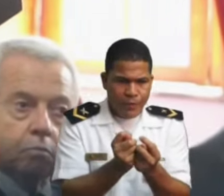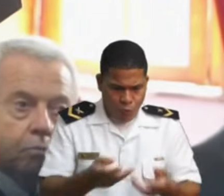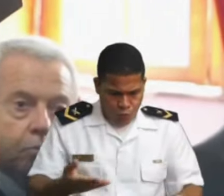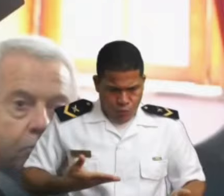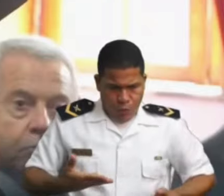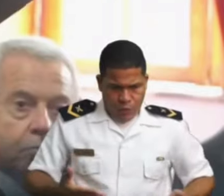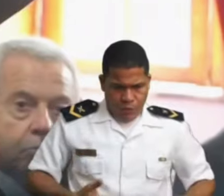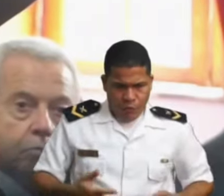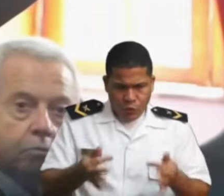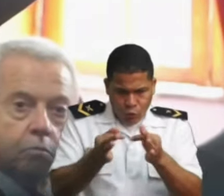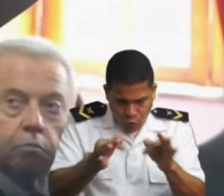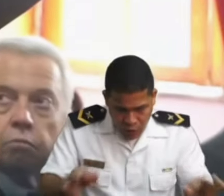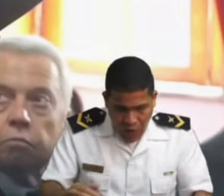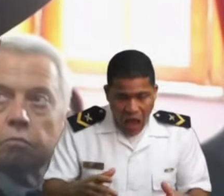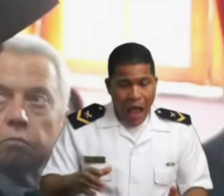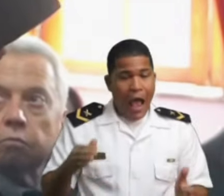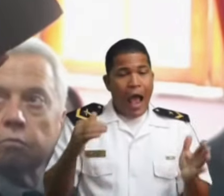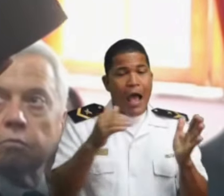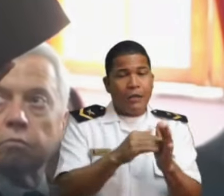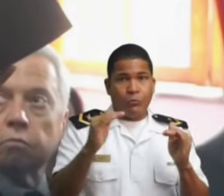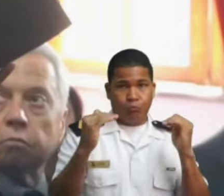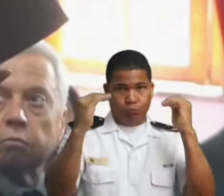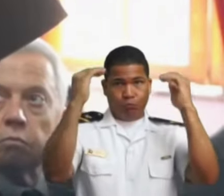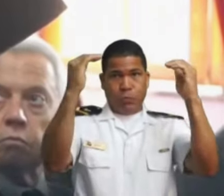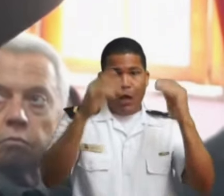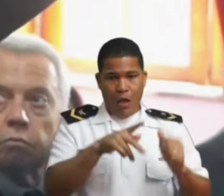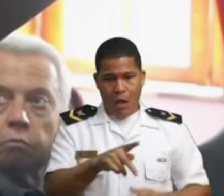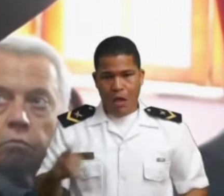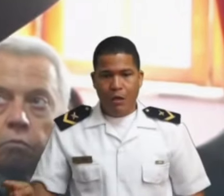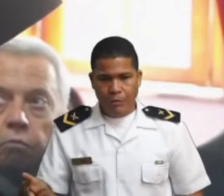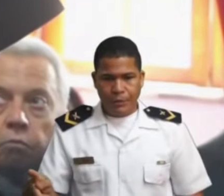que ocupa o mais alto cargo desta Corte do Mar.